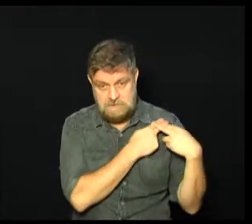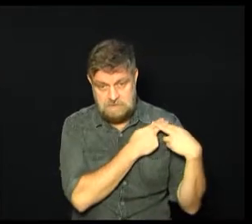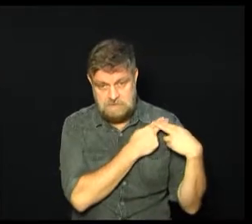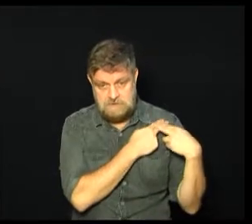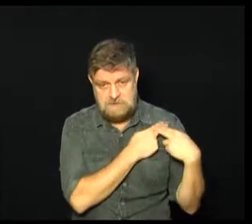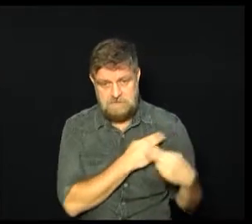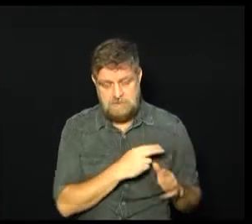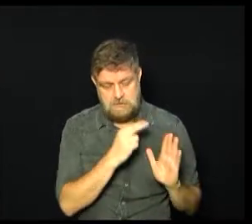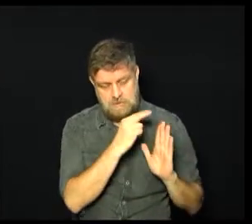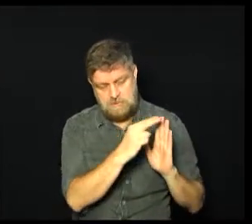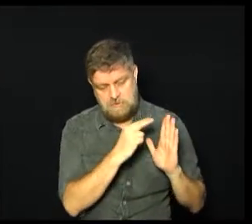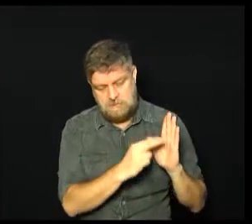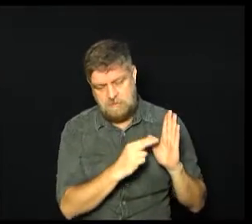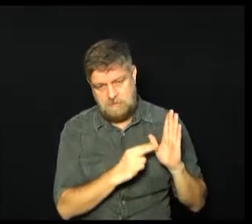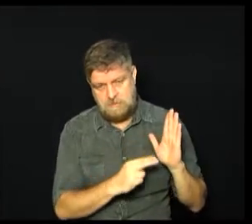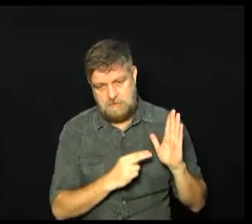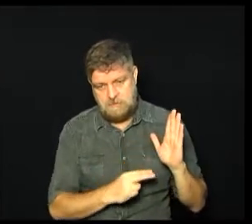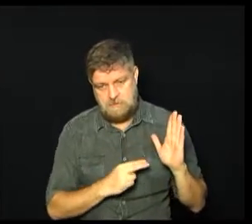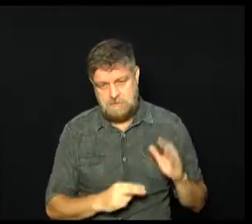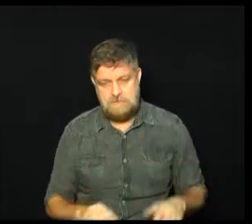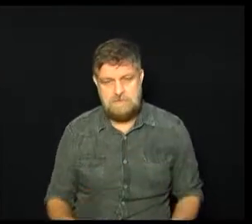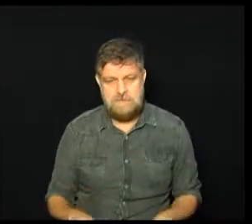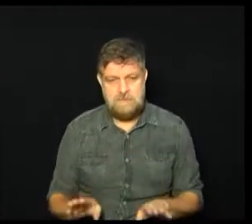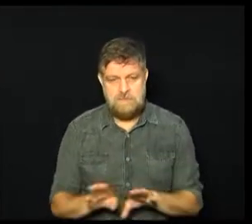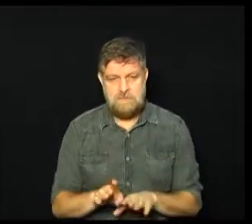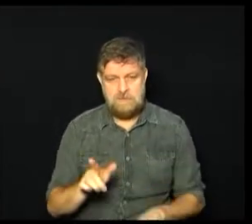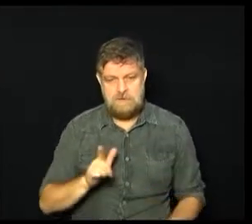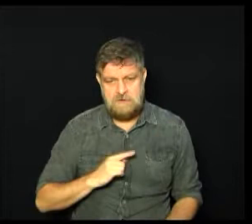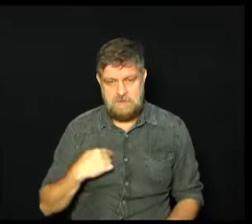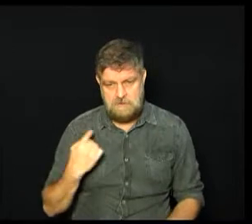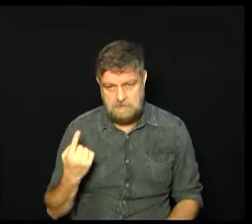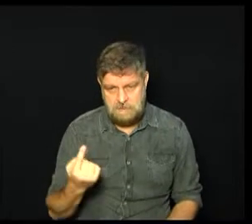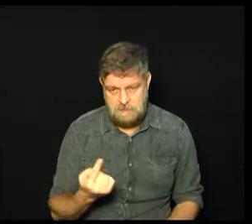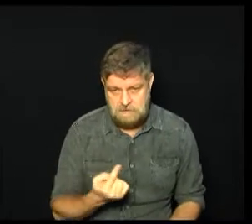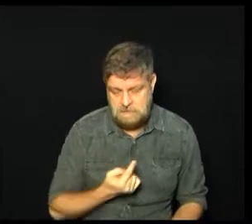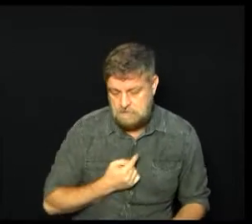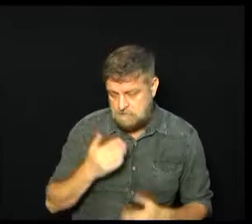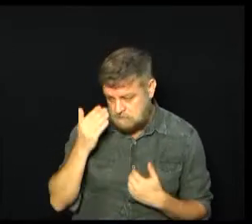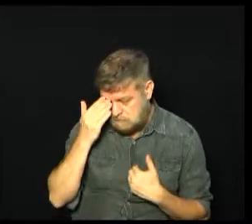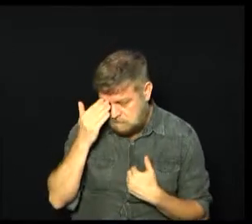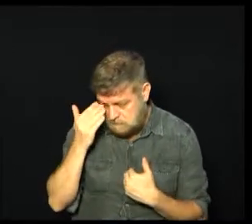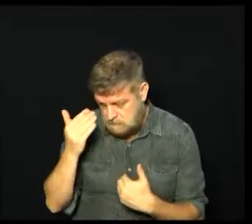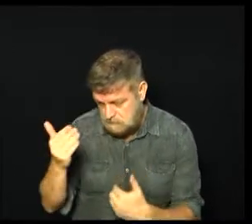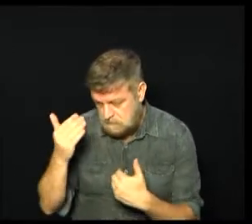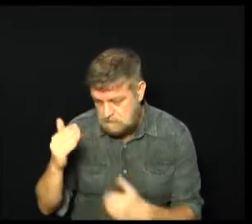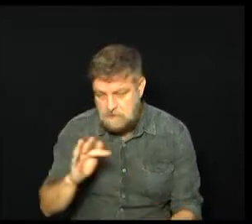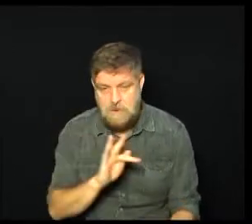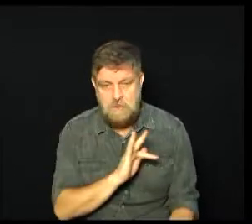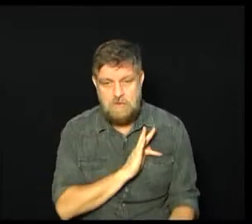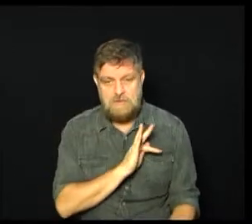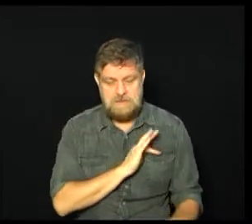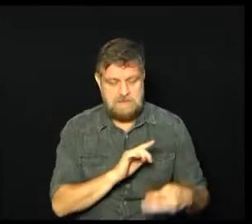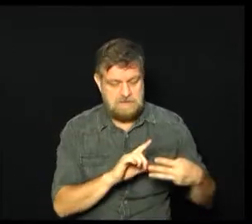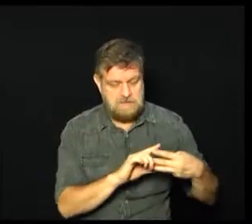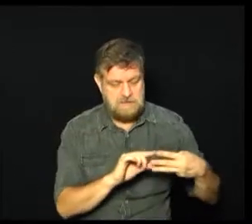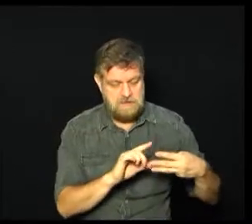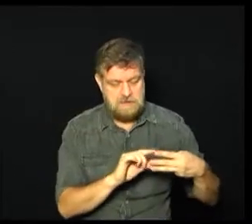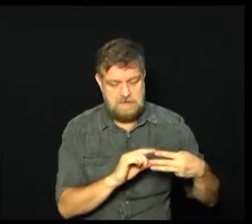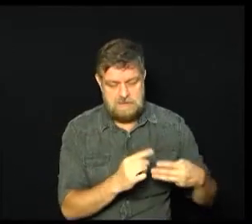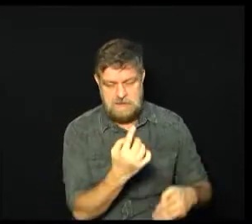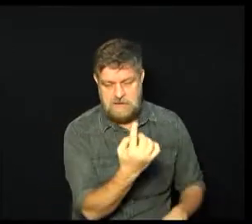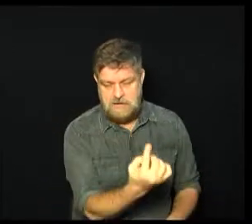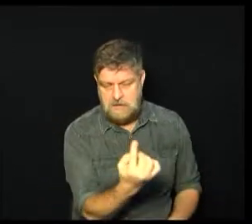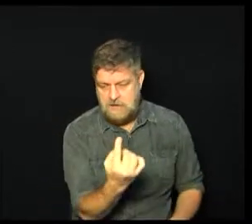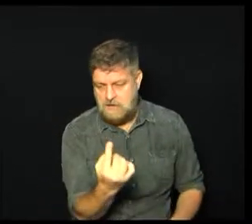E aqui também está os créditos dos técnicos da INDEC. Eu agradeço aos que estão presentes aqui, que